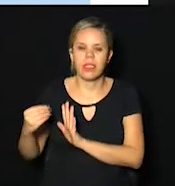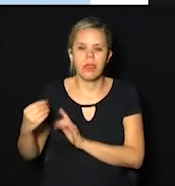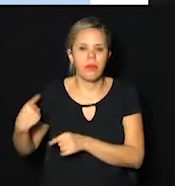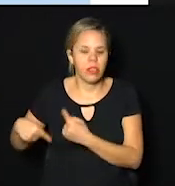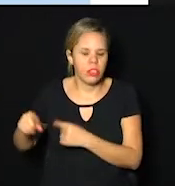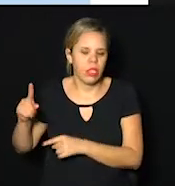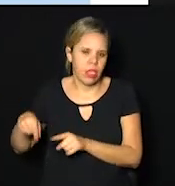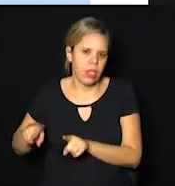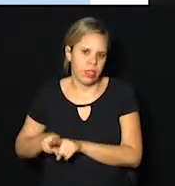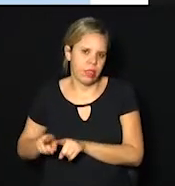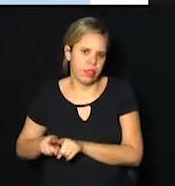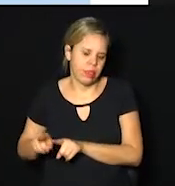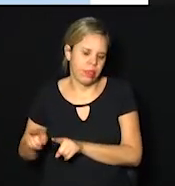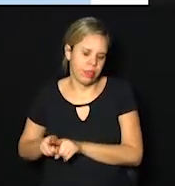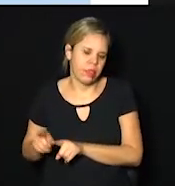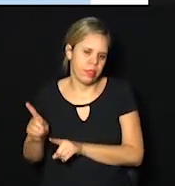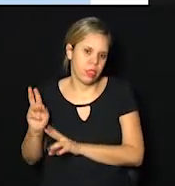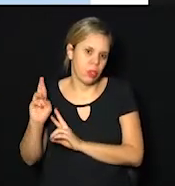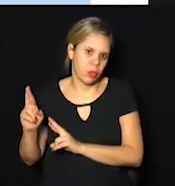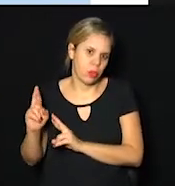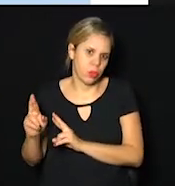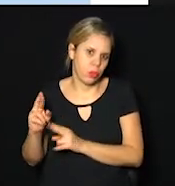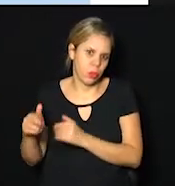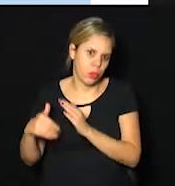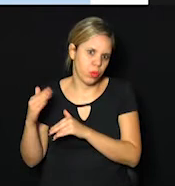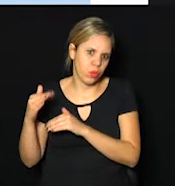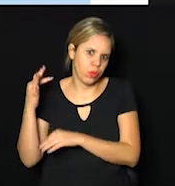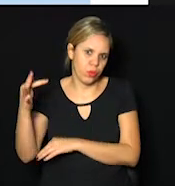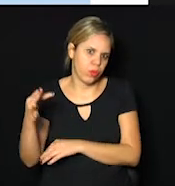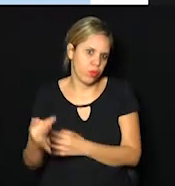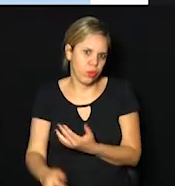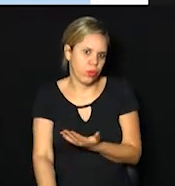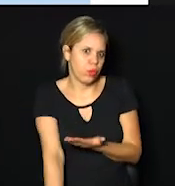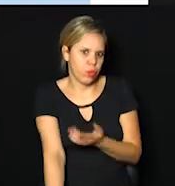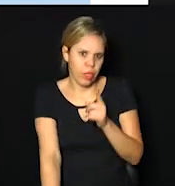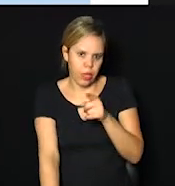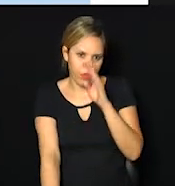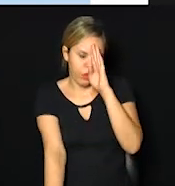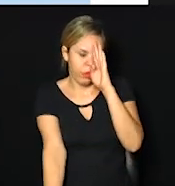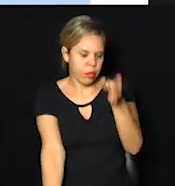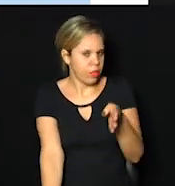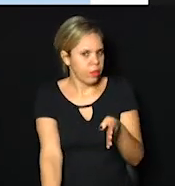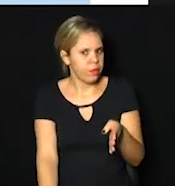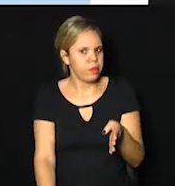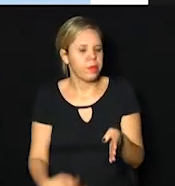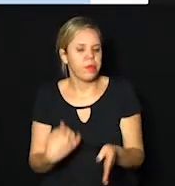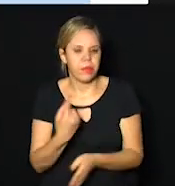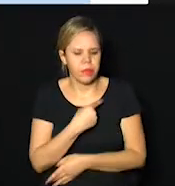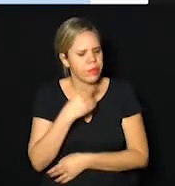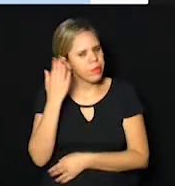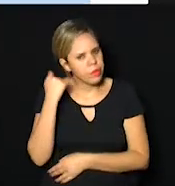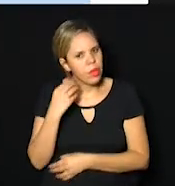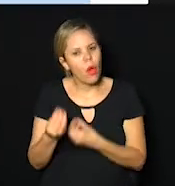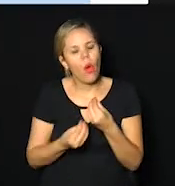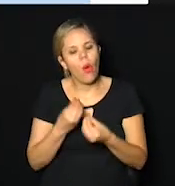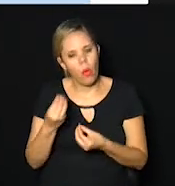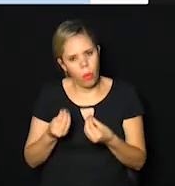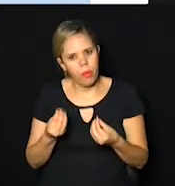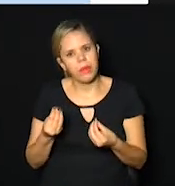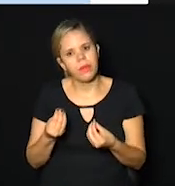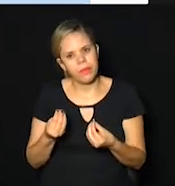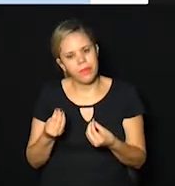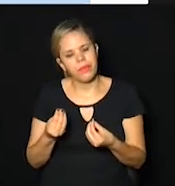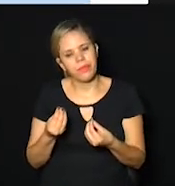política é esperança, construção de futuro, é fundamental que a gente saiba como, e